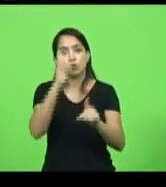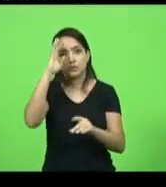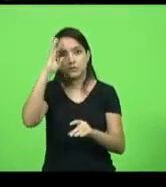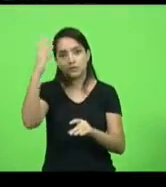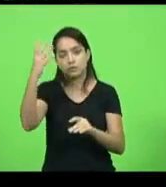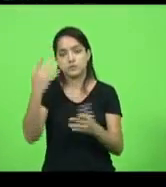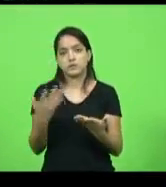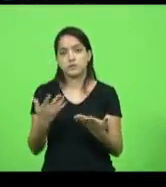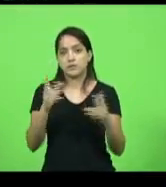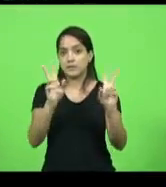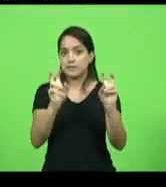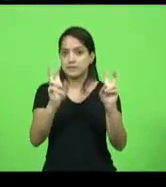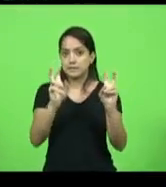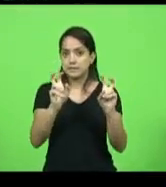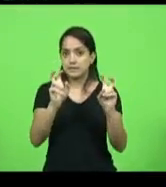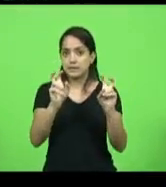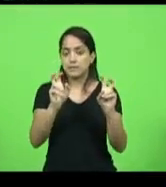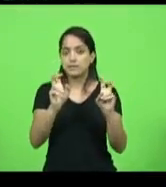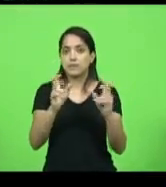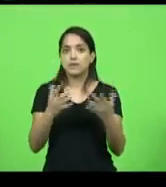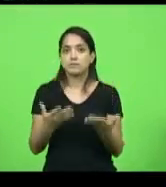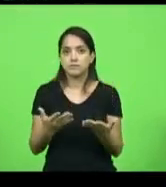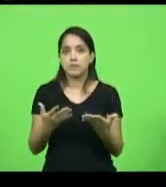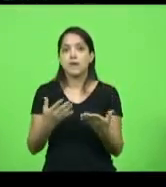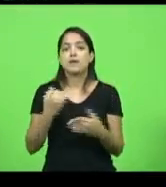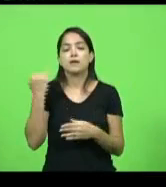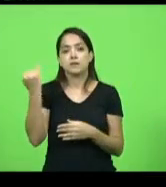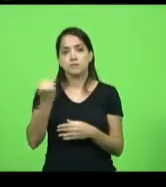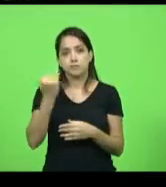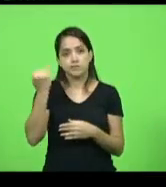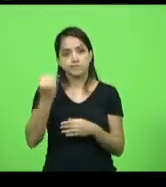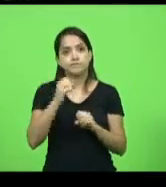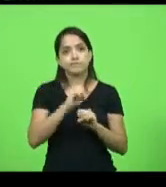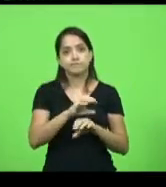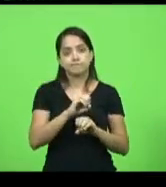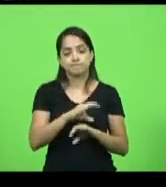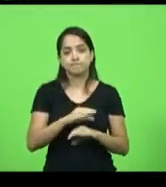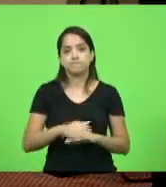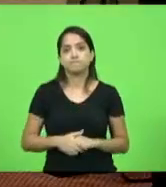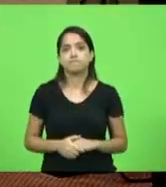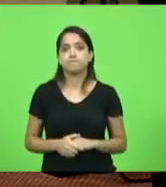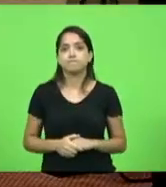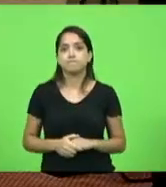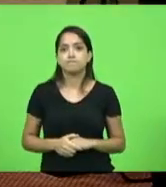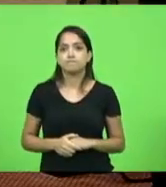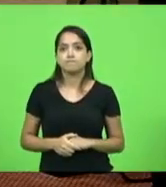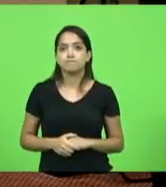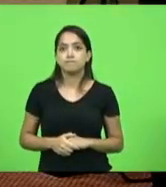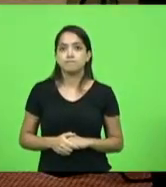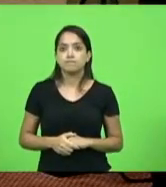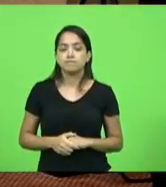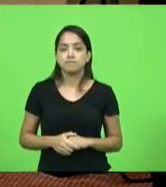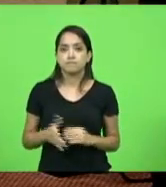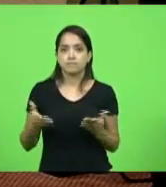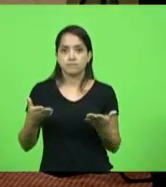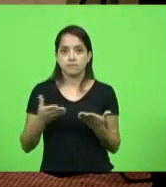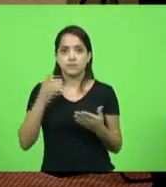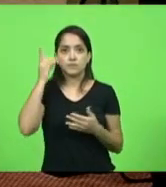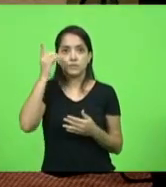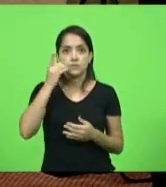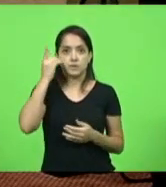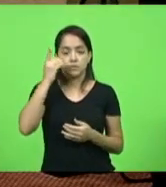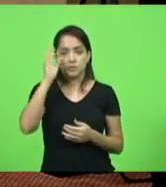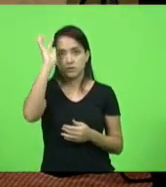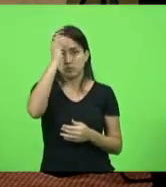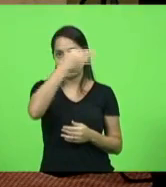esse tema que, eu não tenho dúvida nenhuma, é um tema importante para a educação catarinense. A palavra o deputado Fabiano da Luz. Senhor